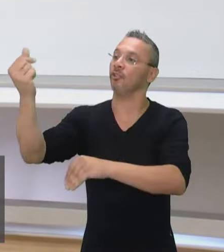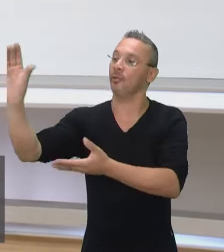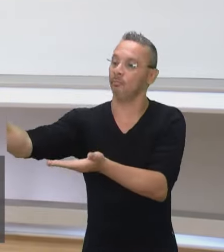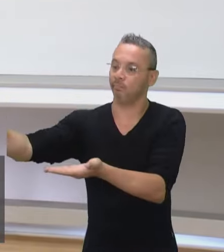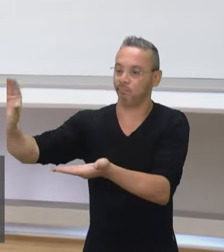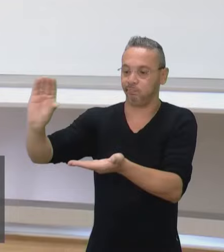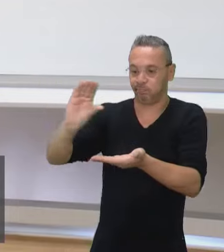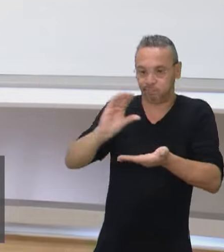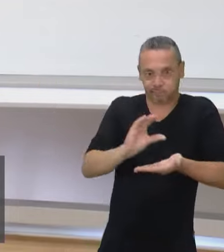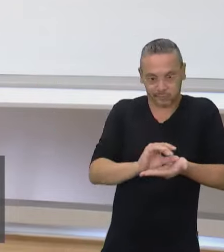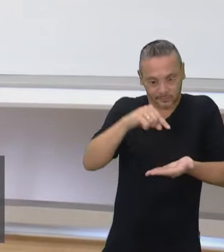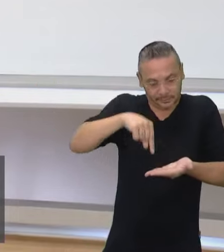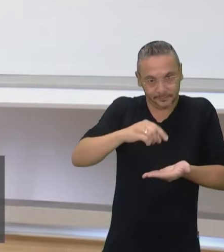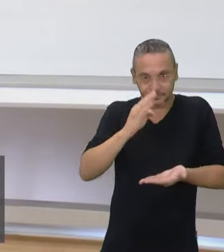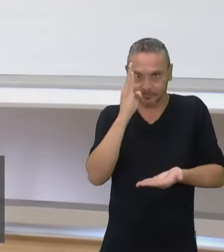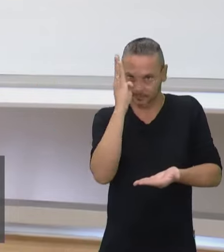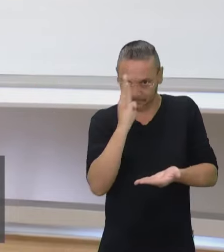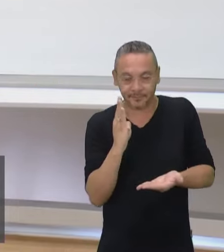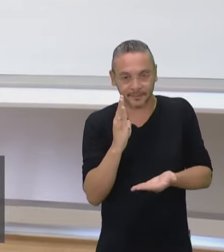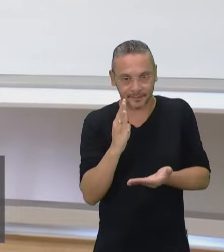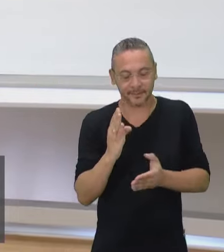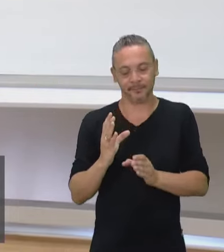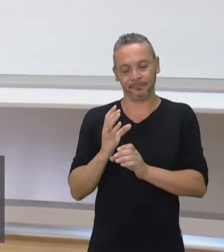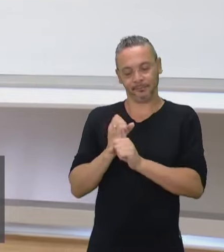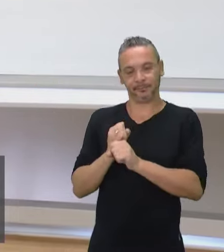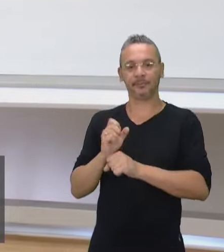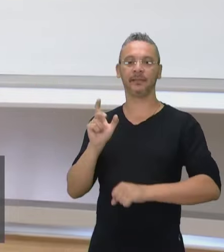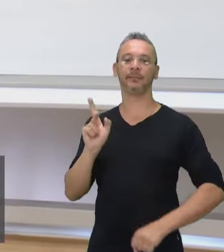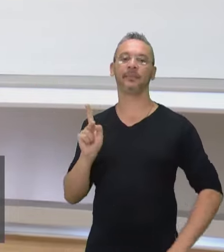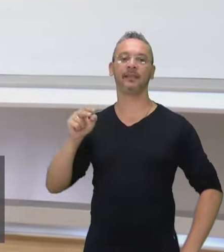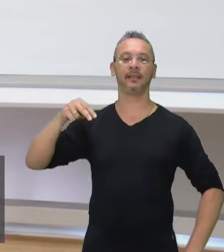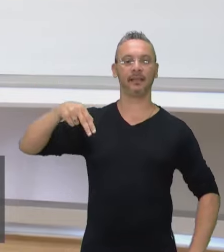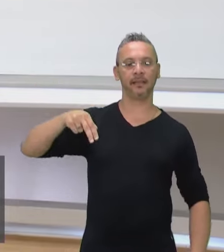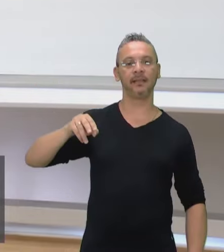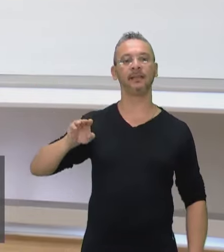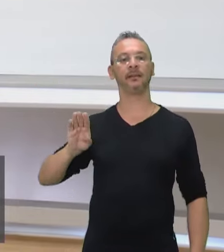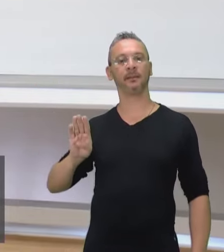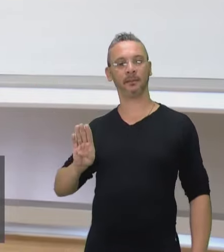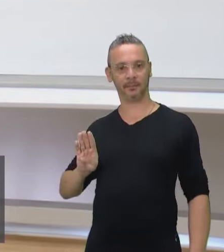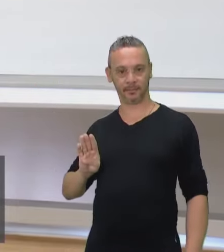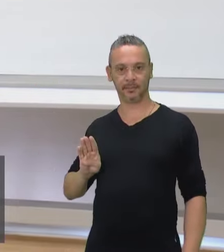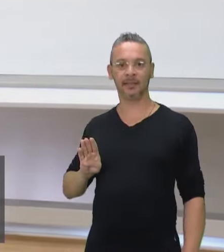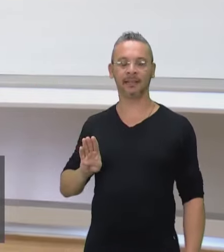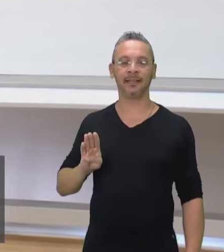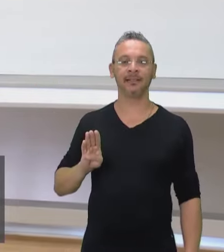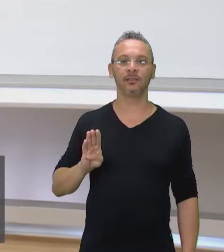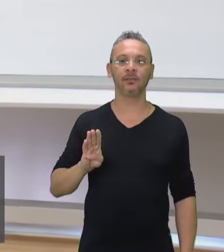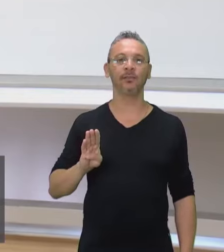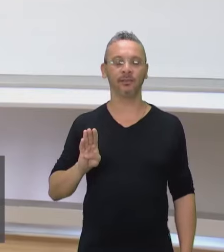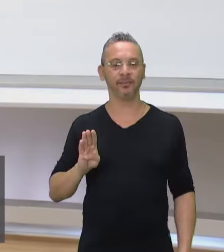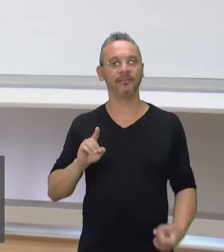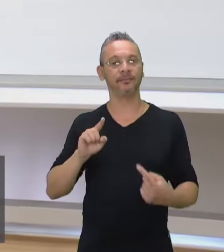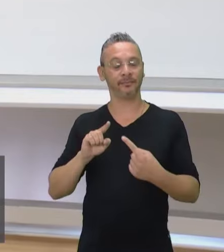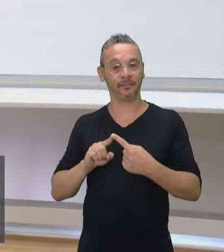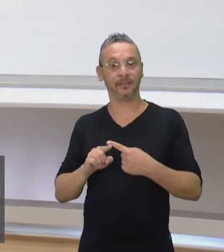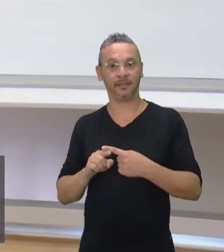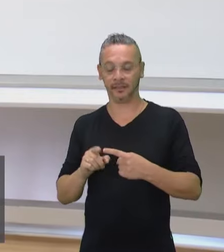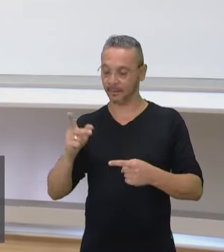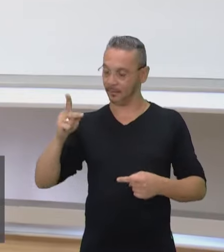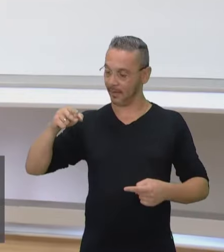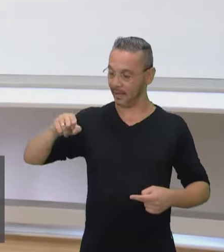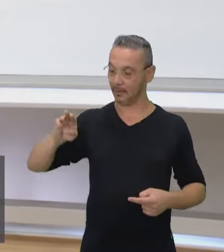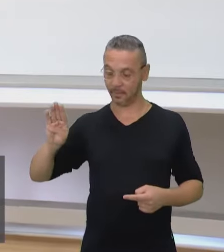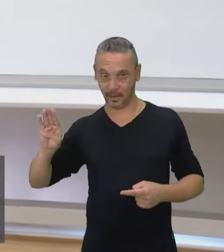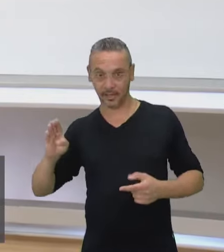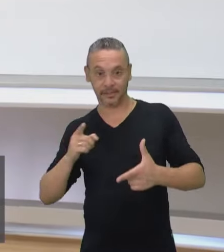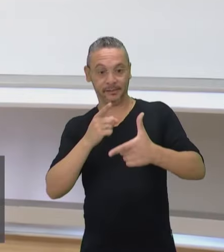empresa também conta no PNB. Então, essa riqueza do Produto Nacional Bruto, dividida pelo número de